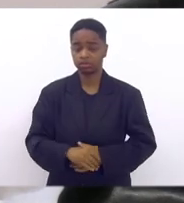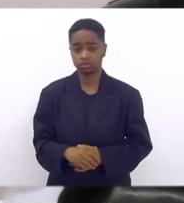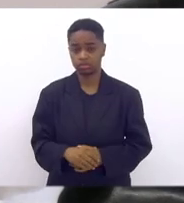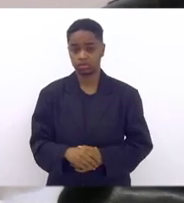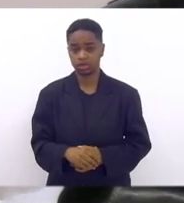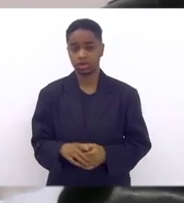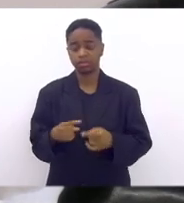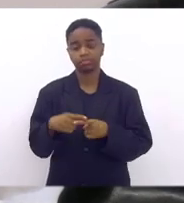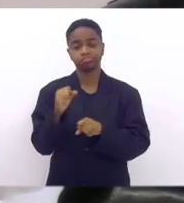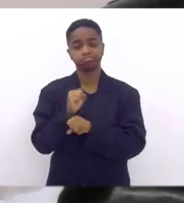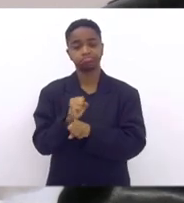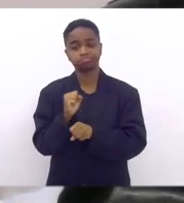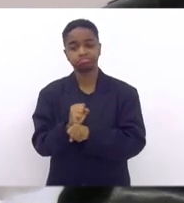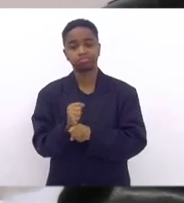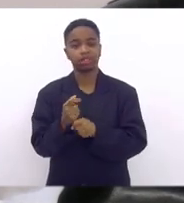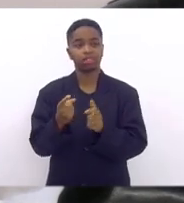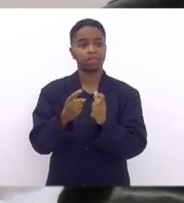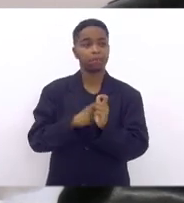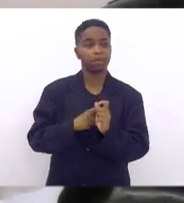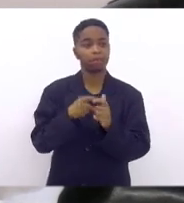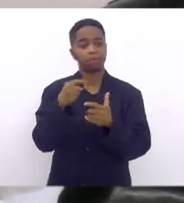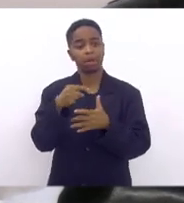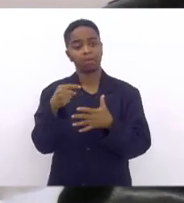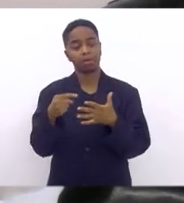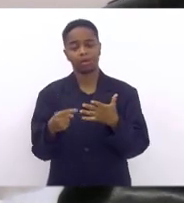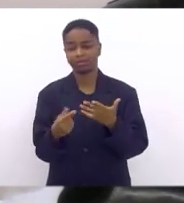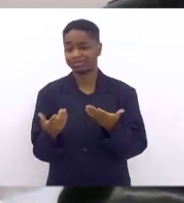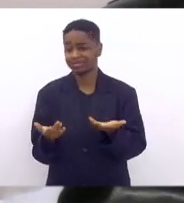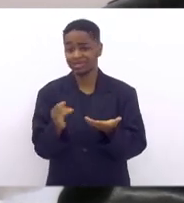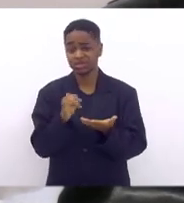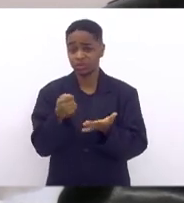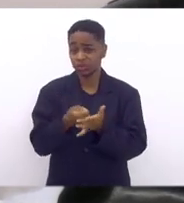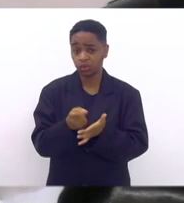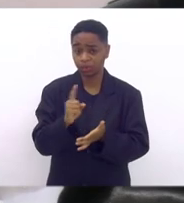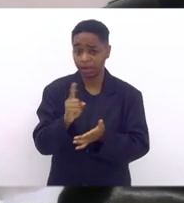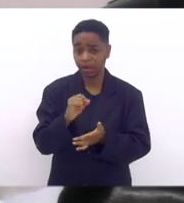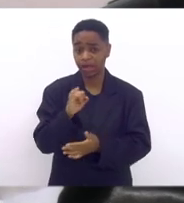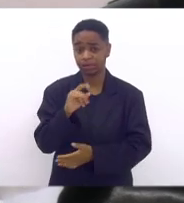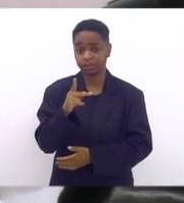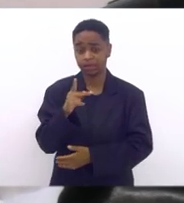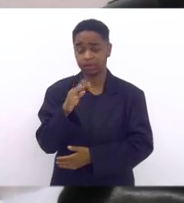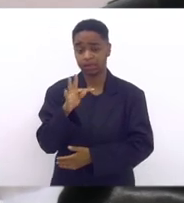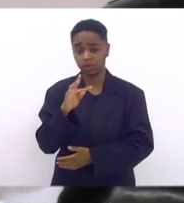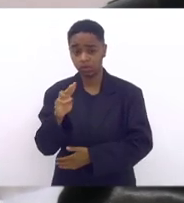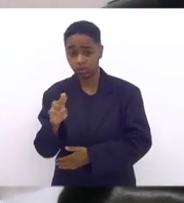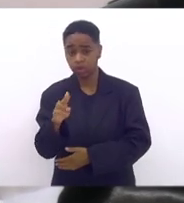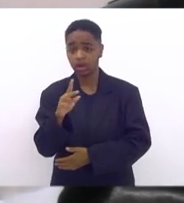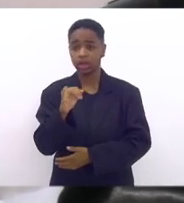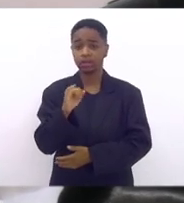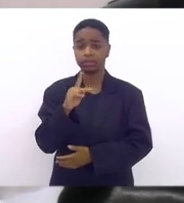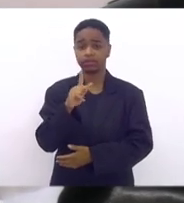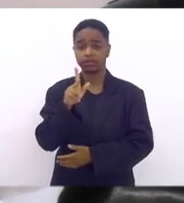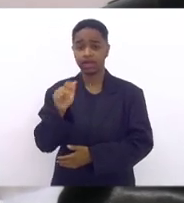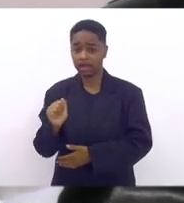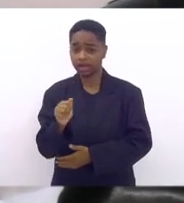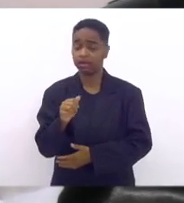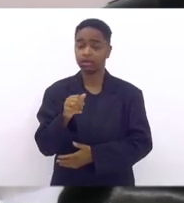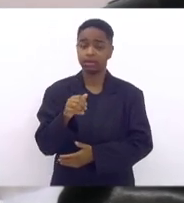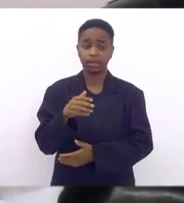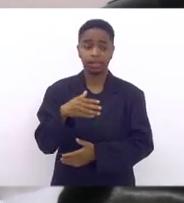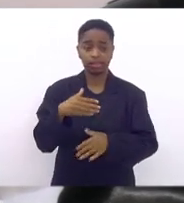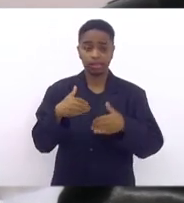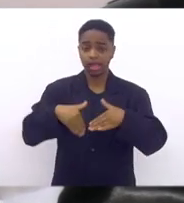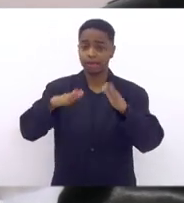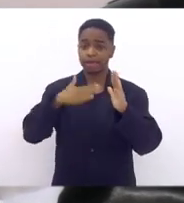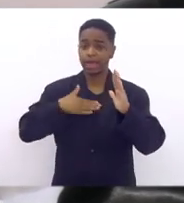tá aguardando que tem que depender de não sei o quê multa se eu não pagar minha IPVA meha IPTU me leva o meu carro tomo minha casa o pessoal não